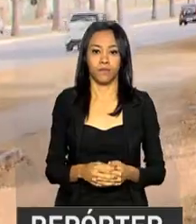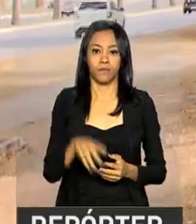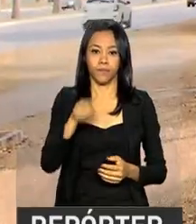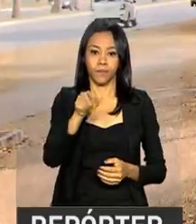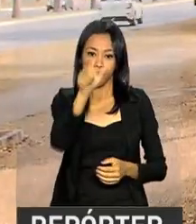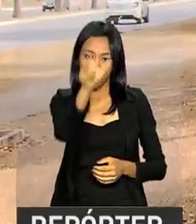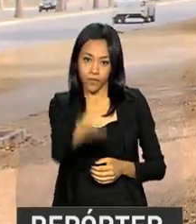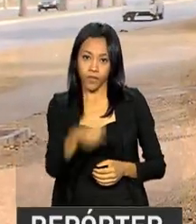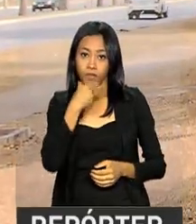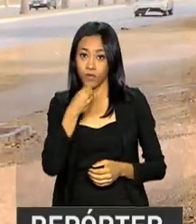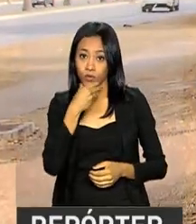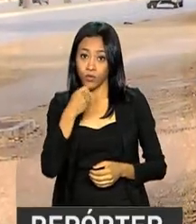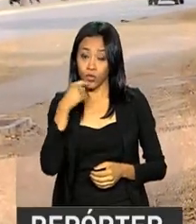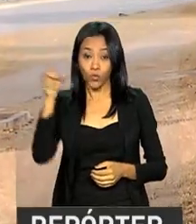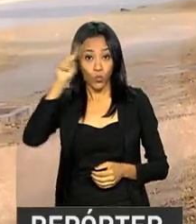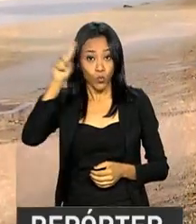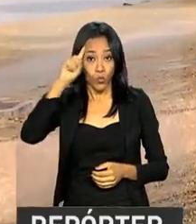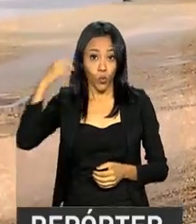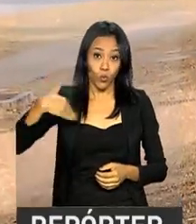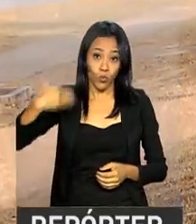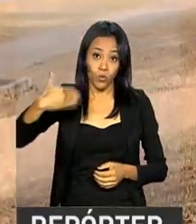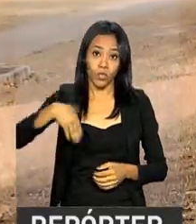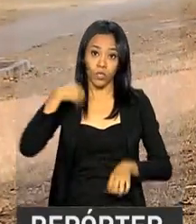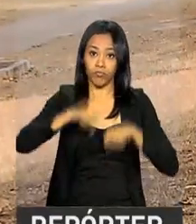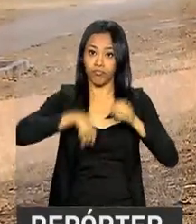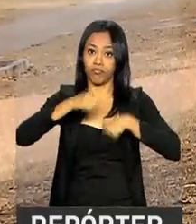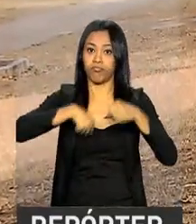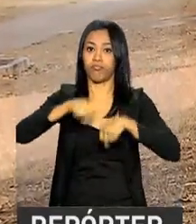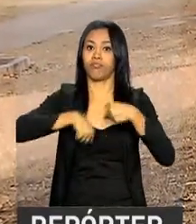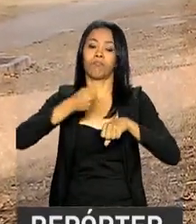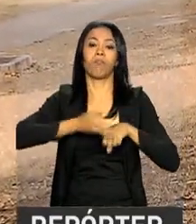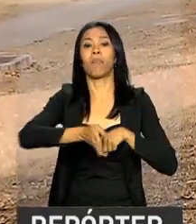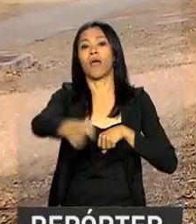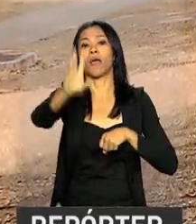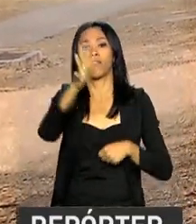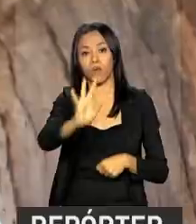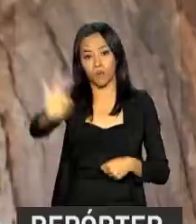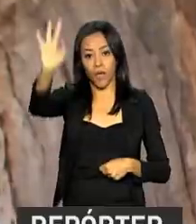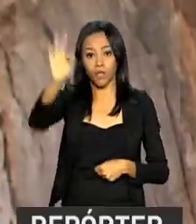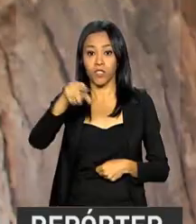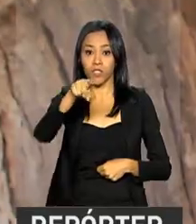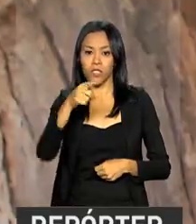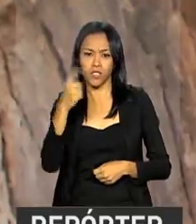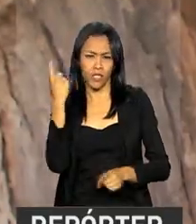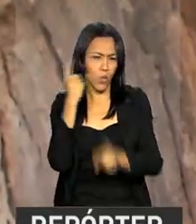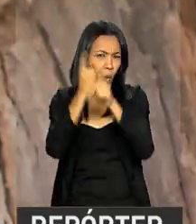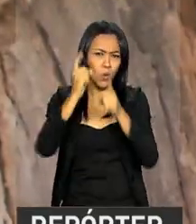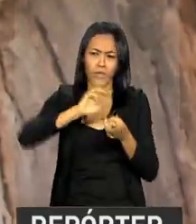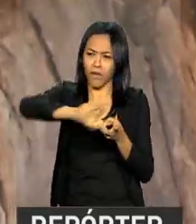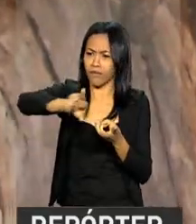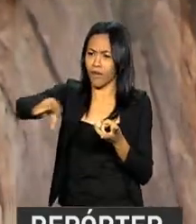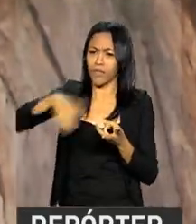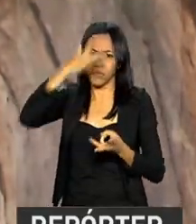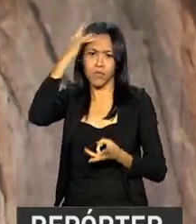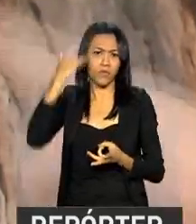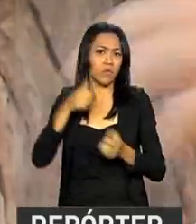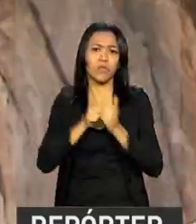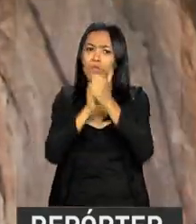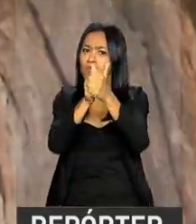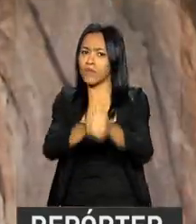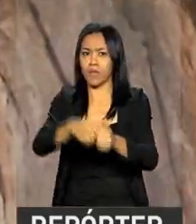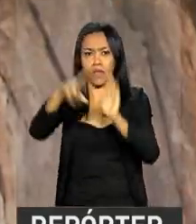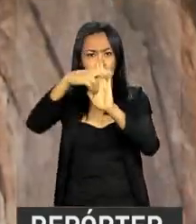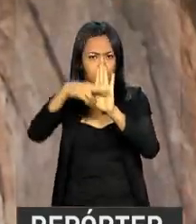caleb usa bicicleta todos os dias para ir à faculdade ele conta que no trajeto encontra muitos ciclistas que não seguem as leis de